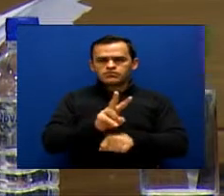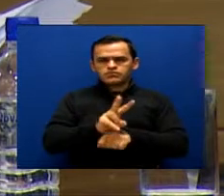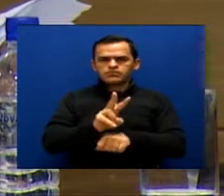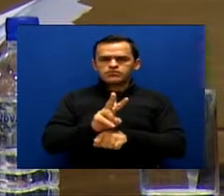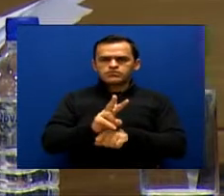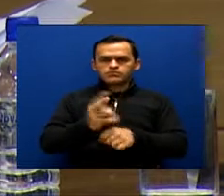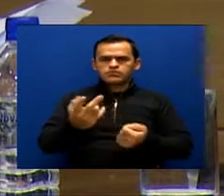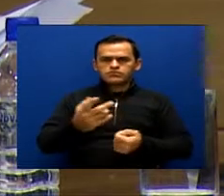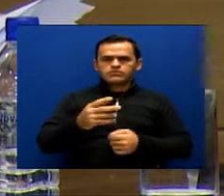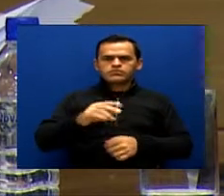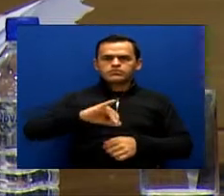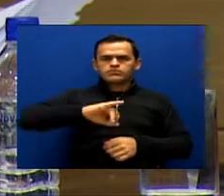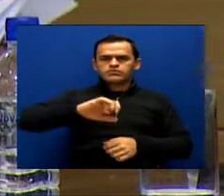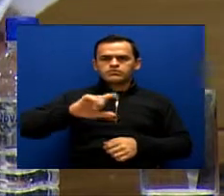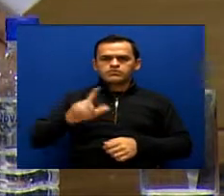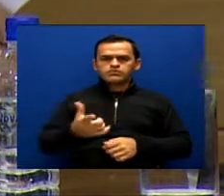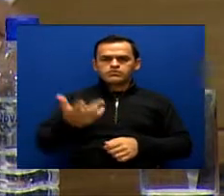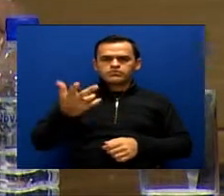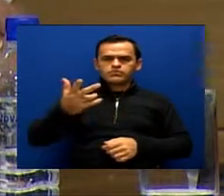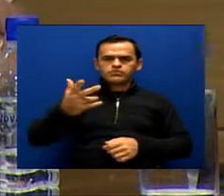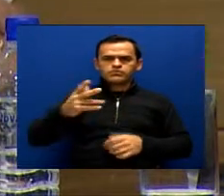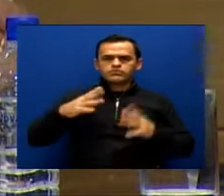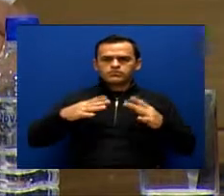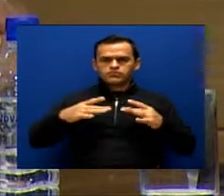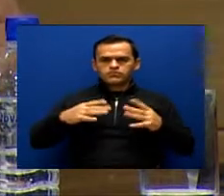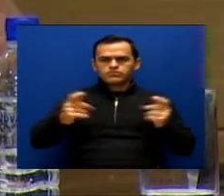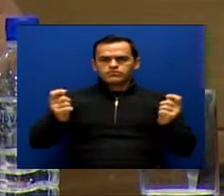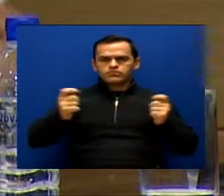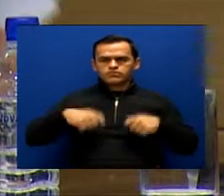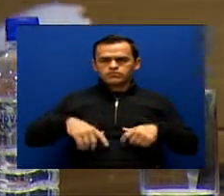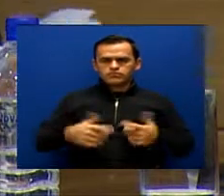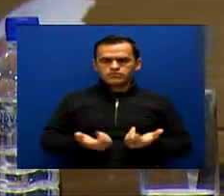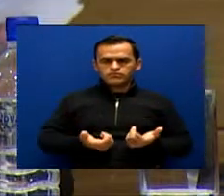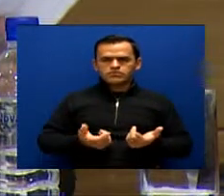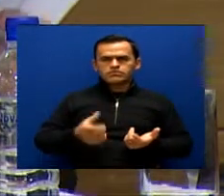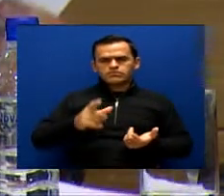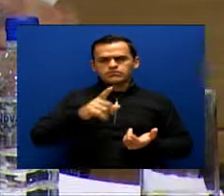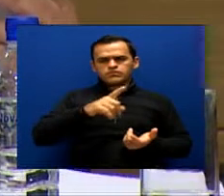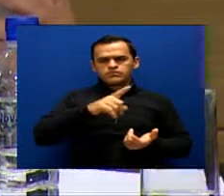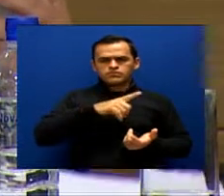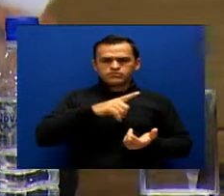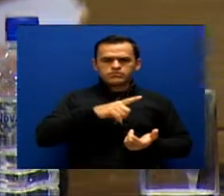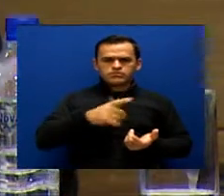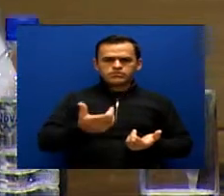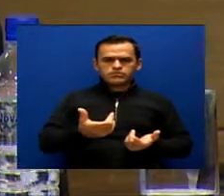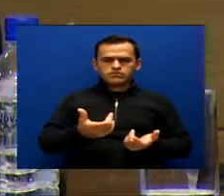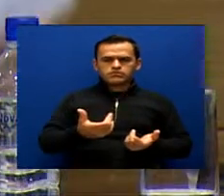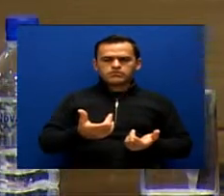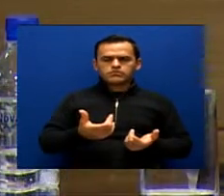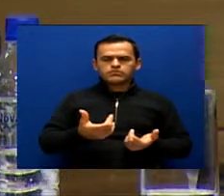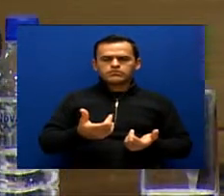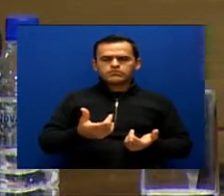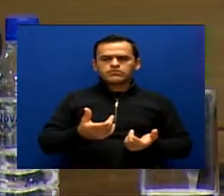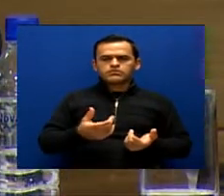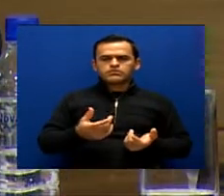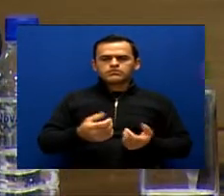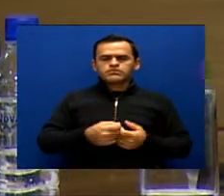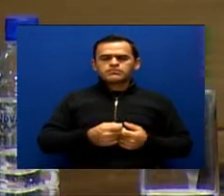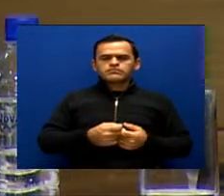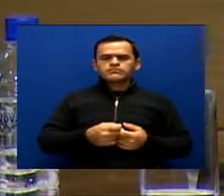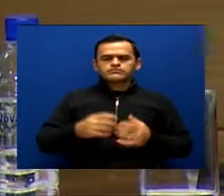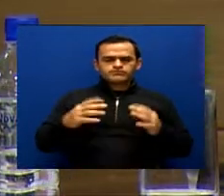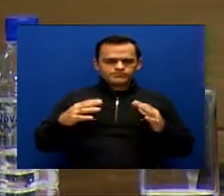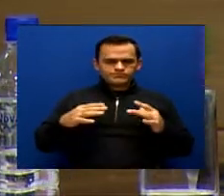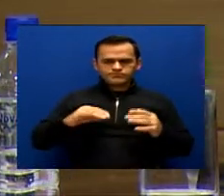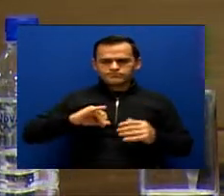do recesso escolar, né, ficando livre do livro do ponto, mas tendo a presença, né, constatada na escola. E...